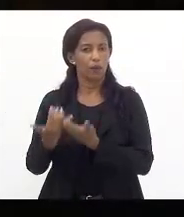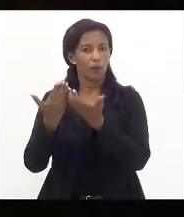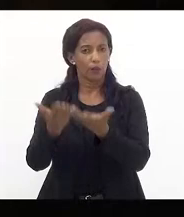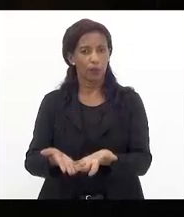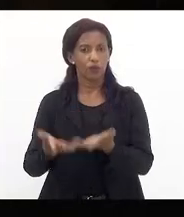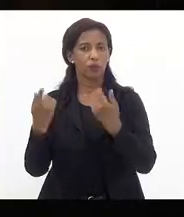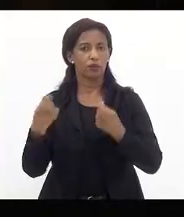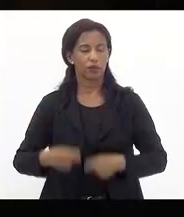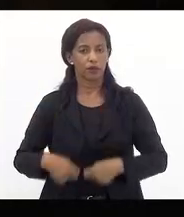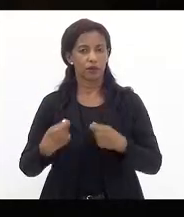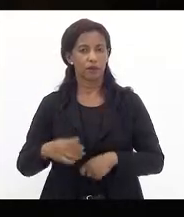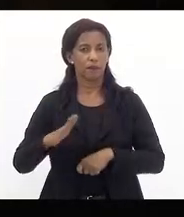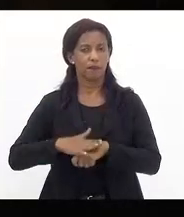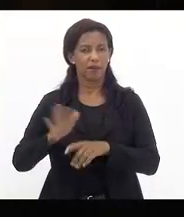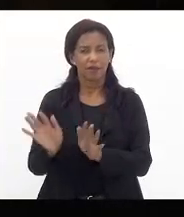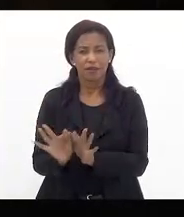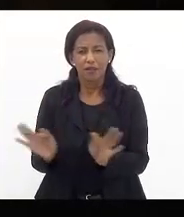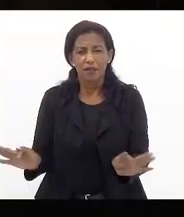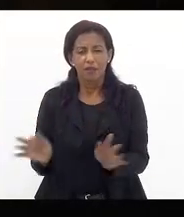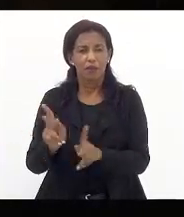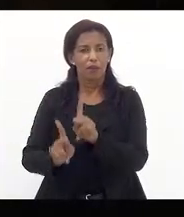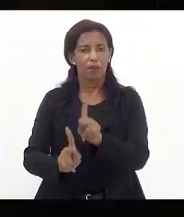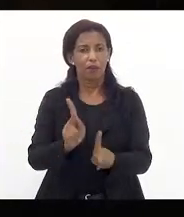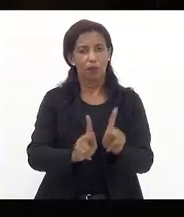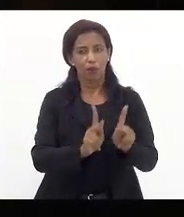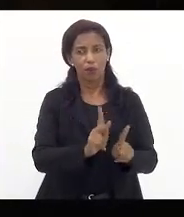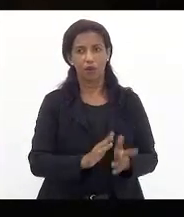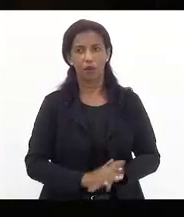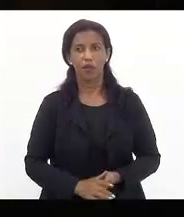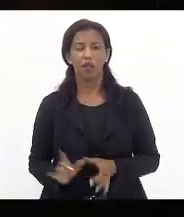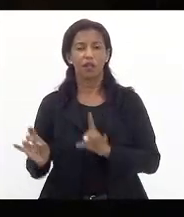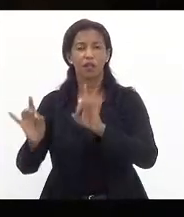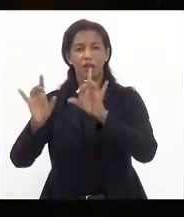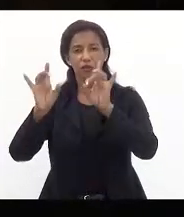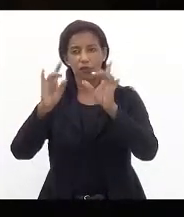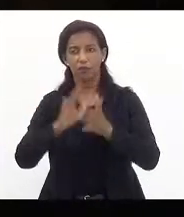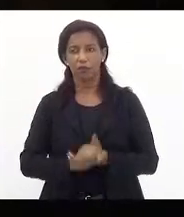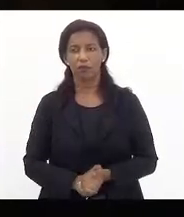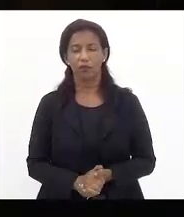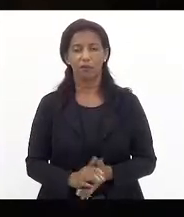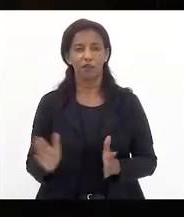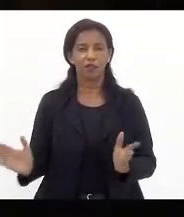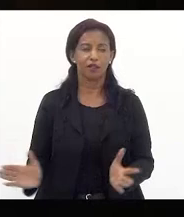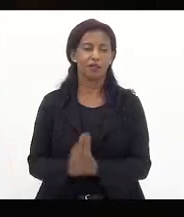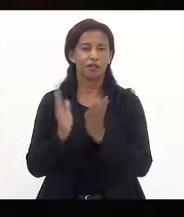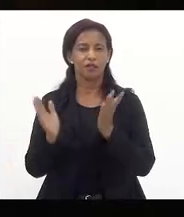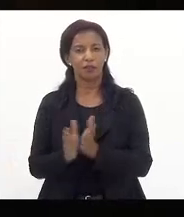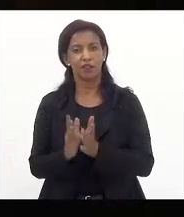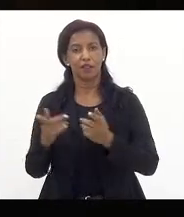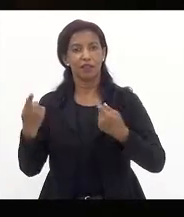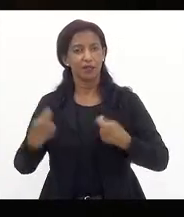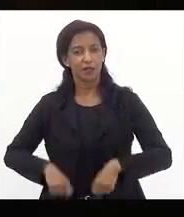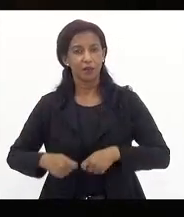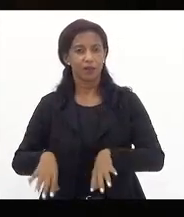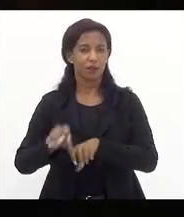das necessidades mais básicas da nossa população, em especial da nossa população pobre, que depende da educação pública,